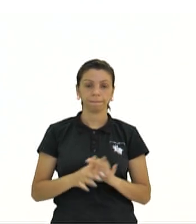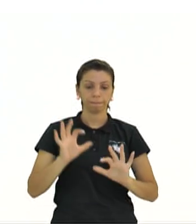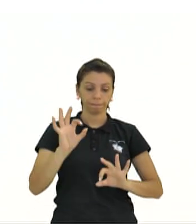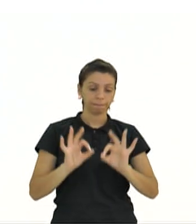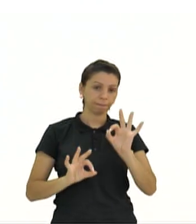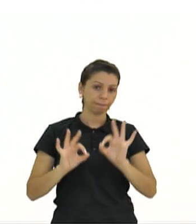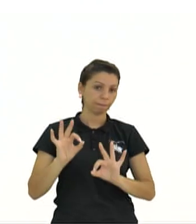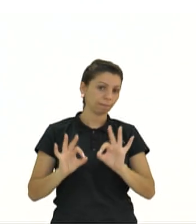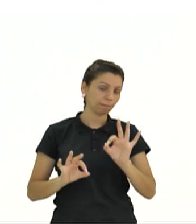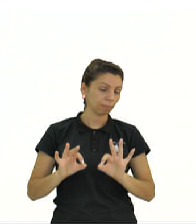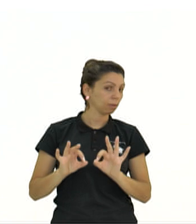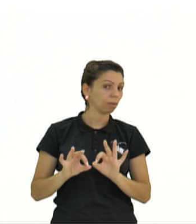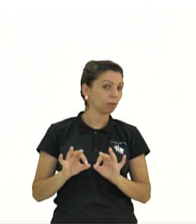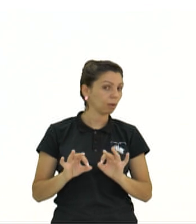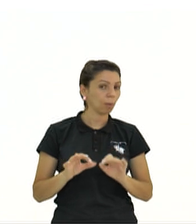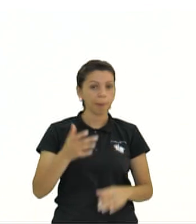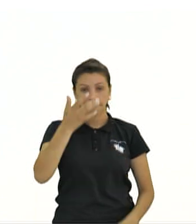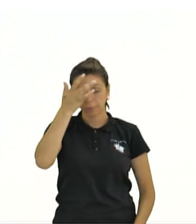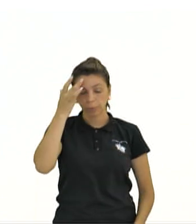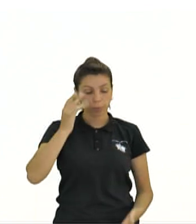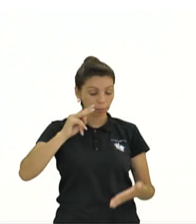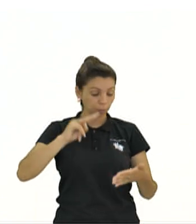Dê ao leitor